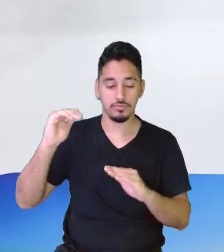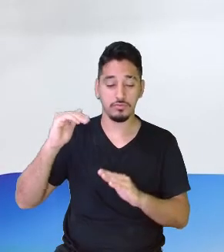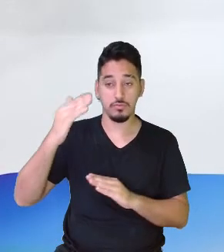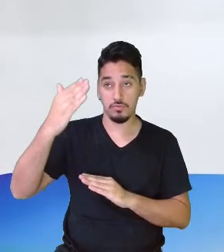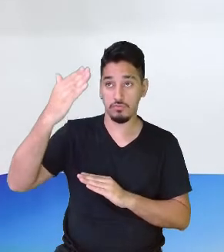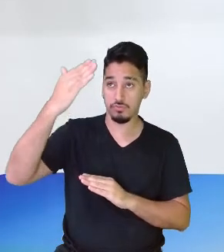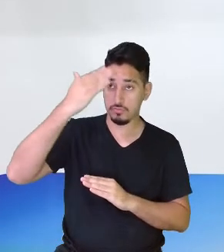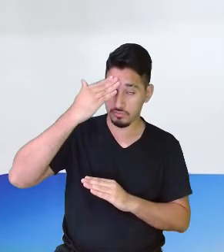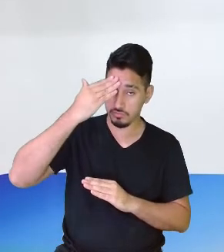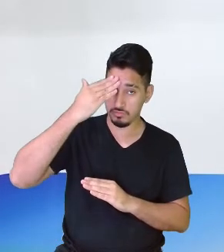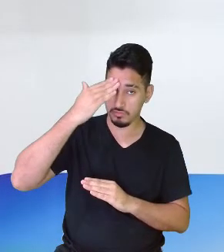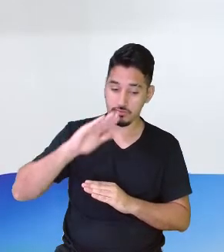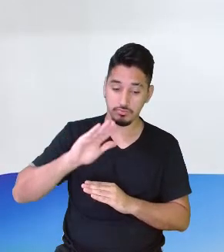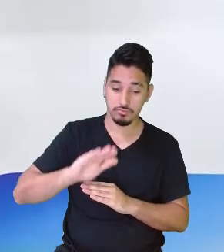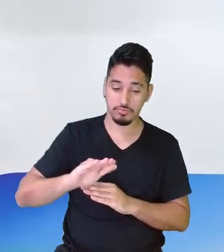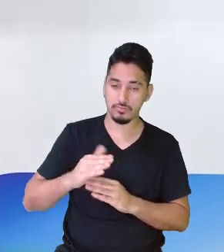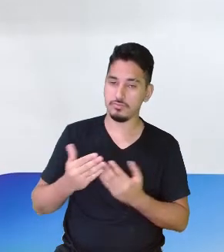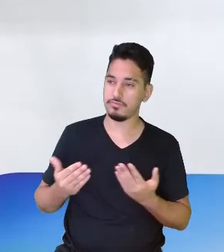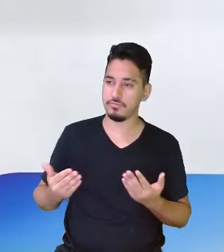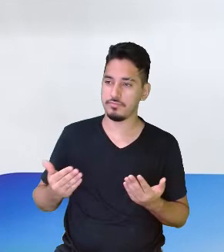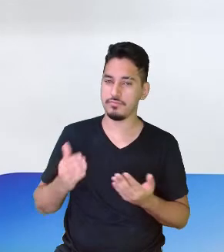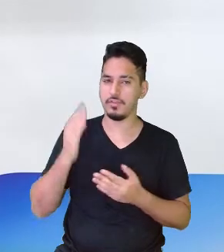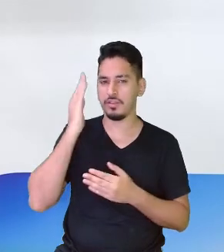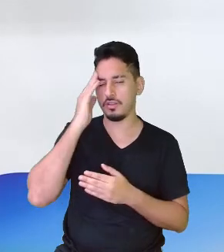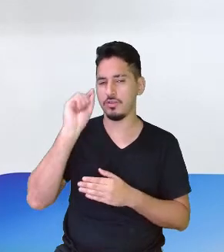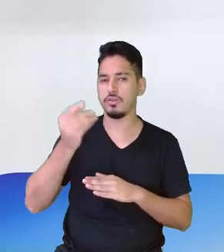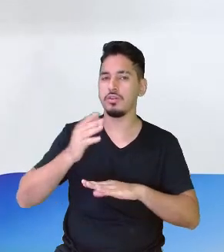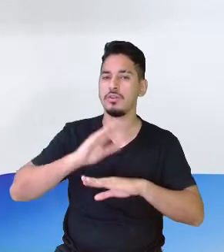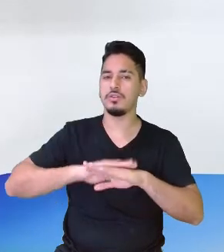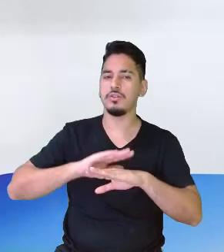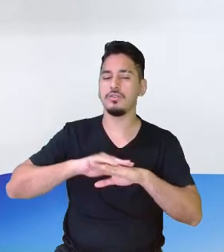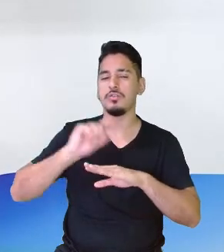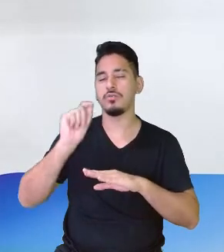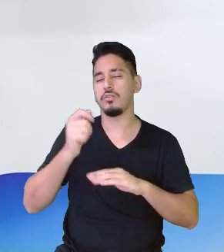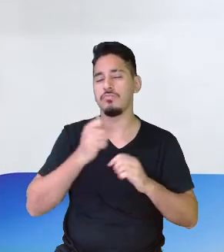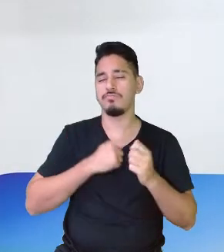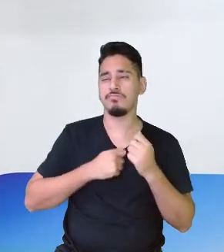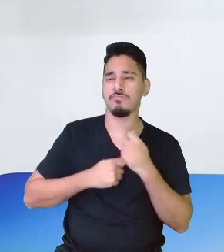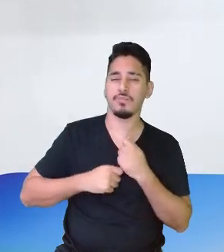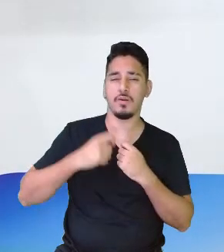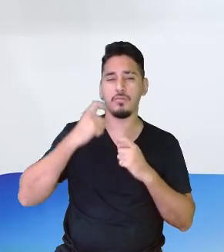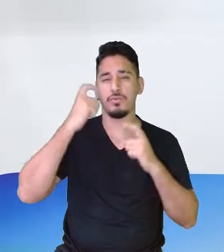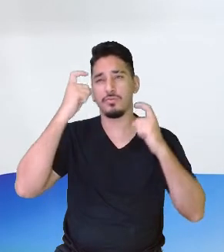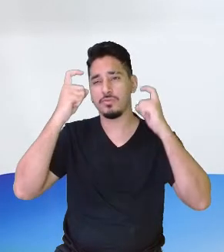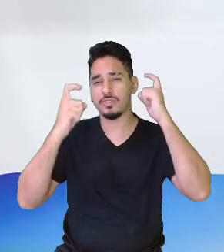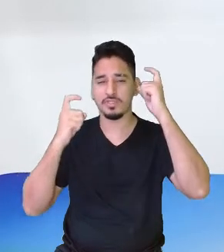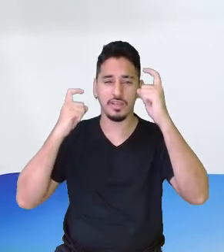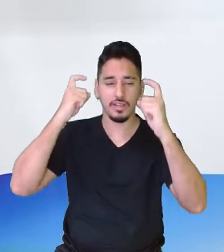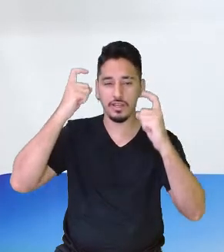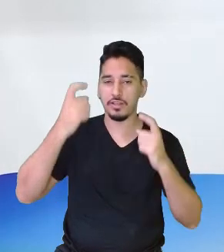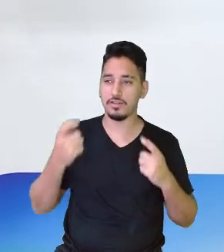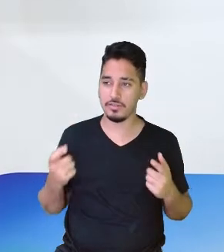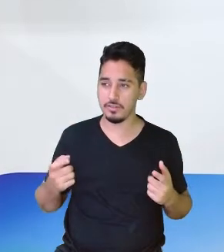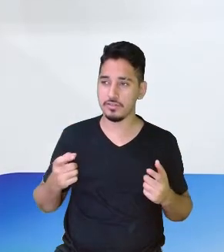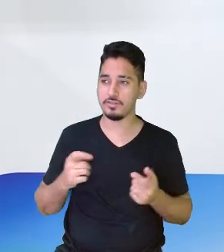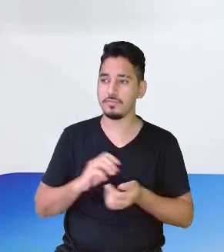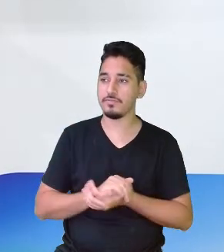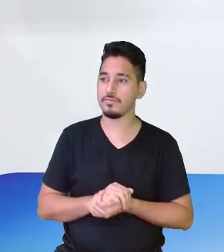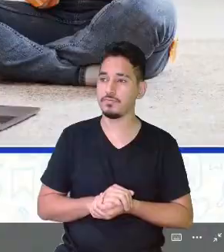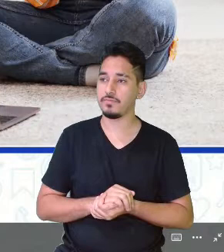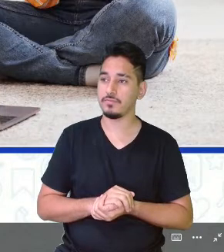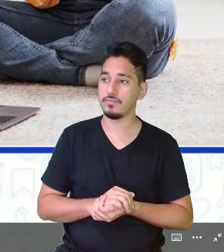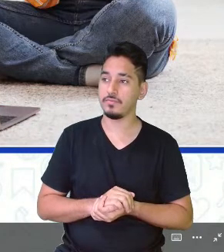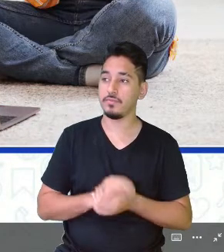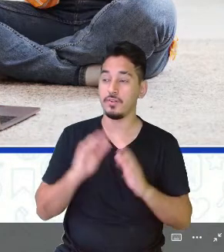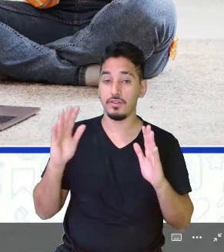né? E aí a gente o quê? A gente entende aqui o subtexto do quê? De uma angústia, de uma preocupação, né? O aniversário